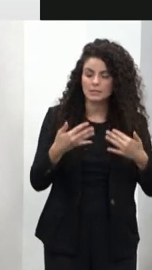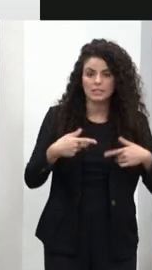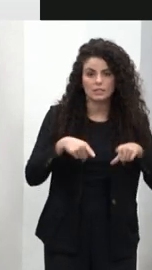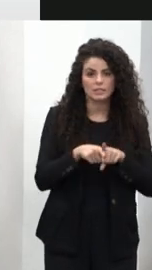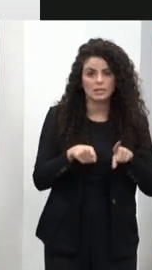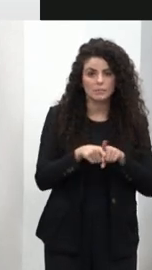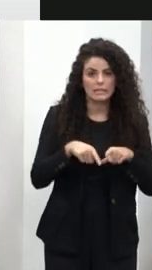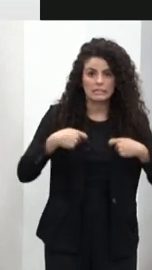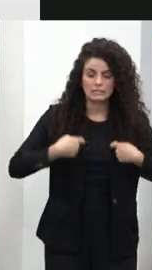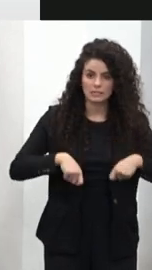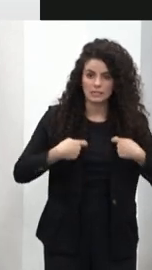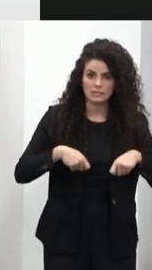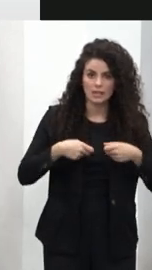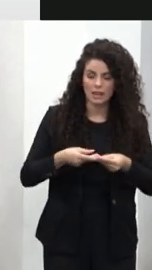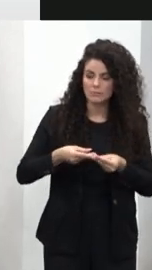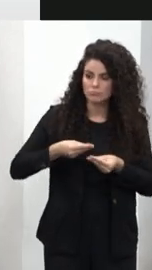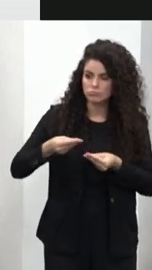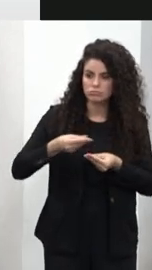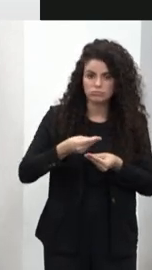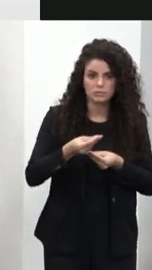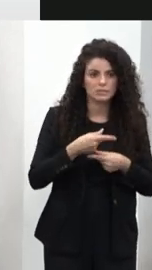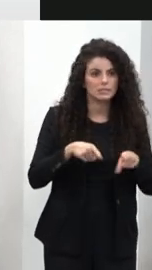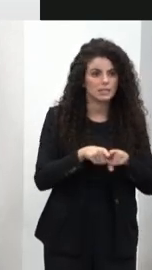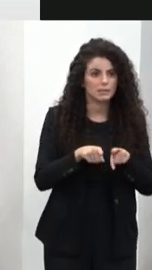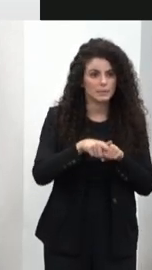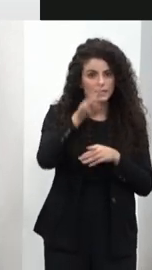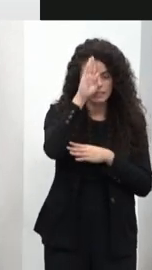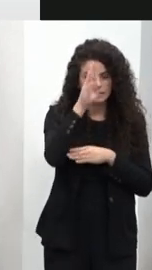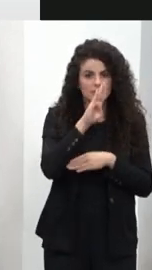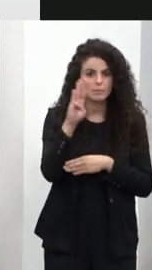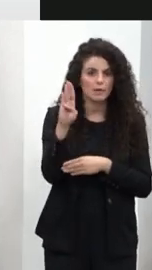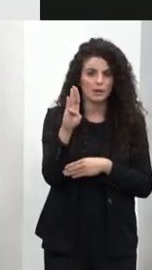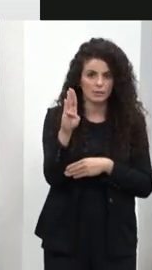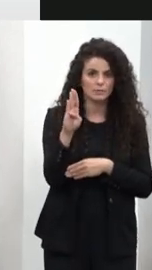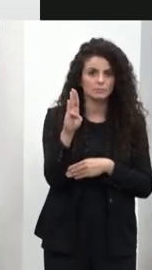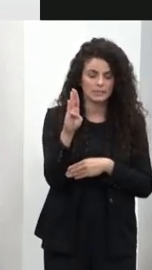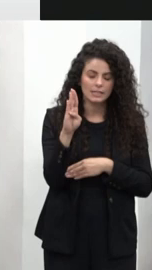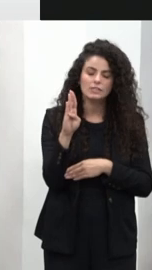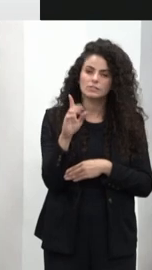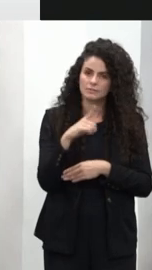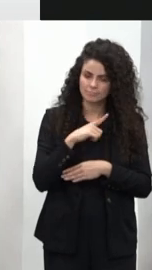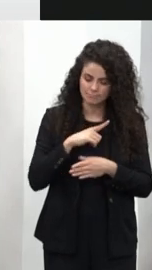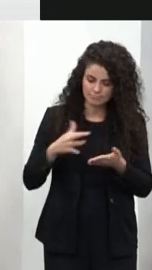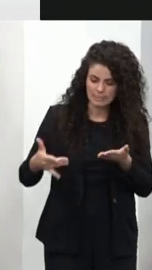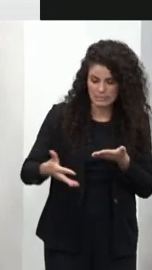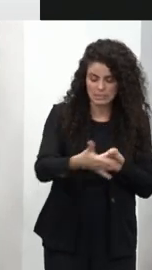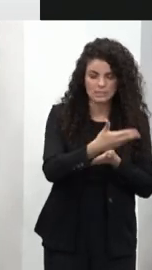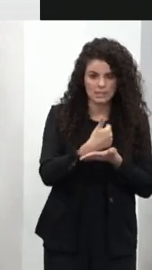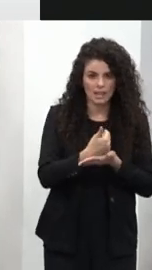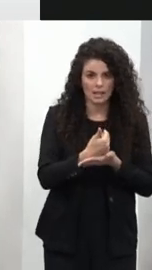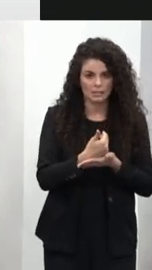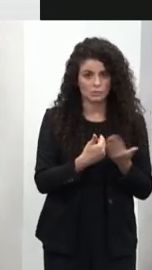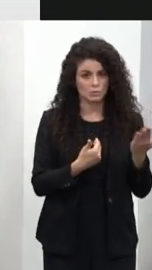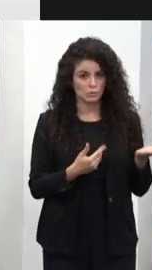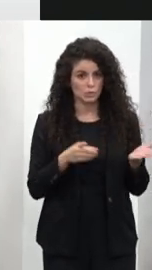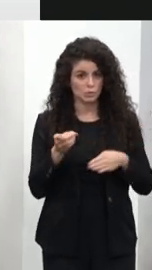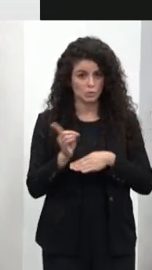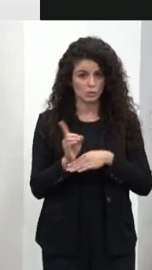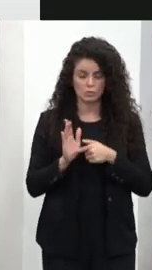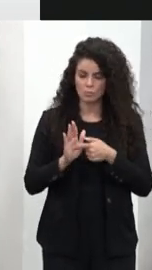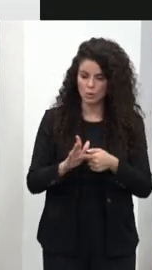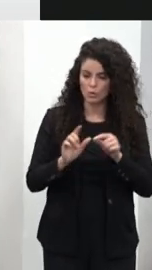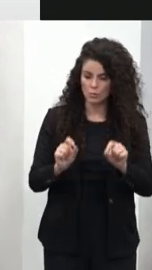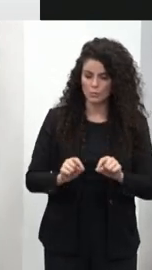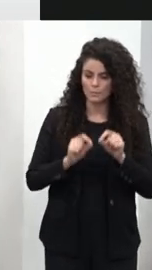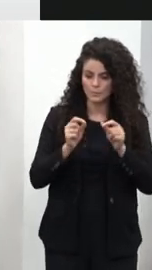fizerem necessárias para os municípios principalmente porque nós sabemos que aí tem esse dado que o diretor trouxe essas a continuidade